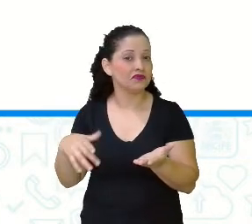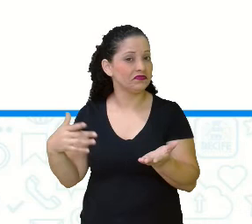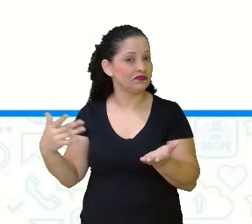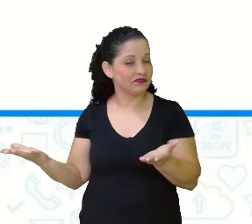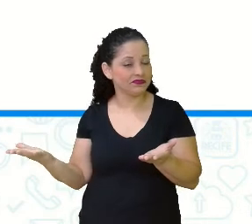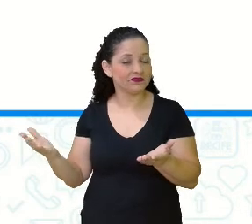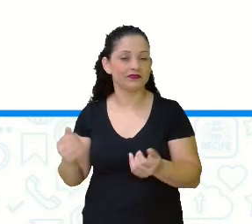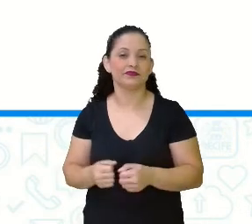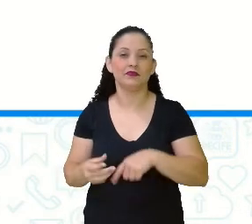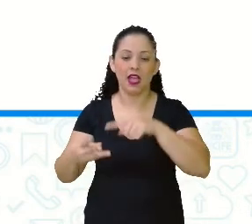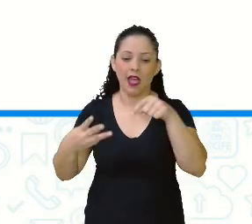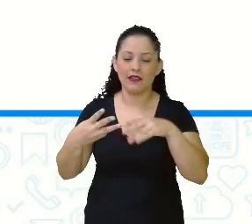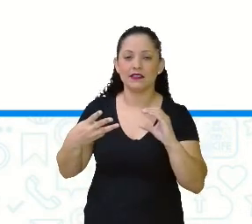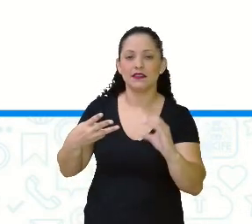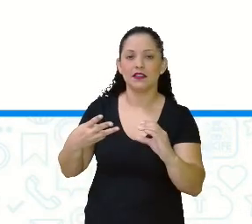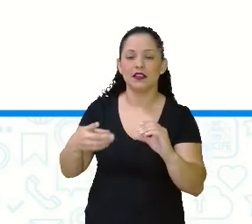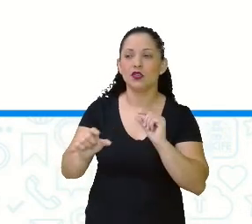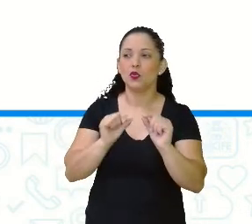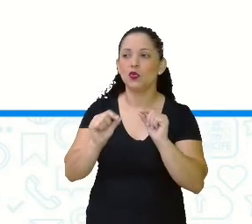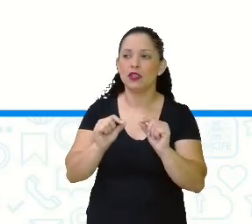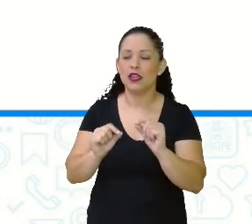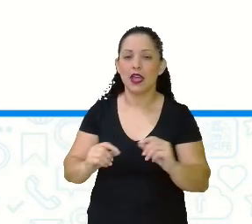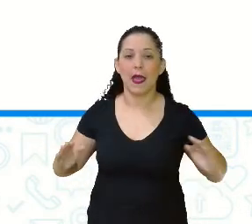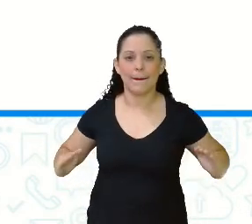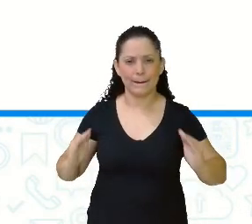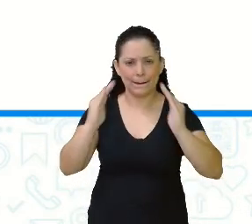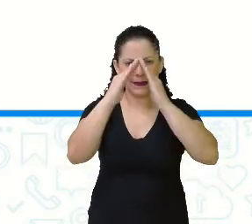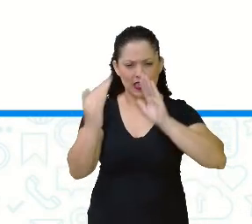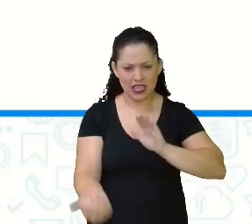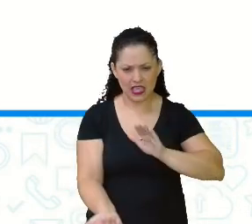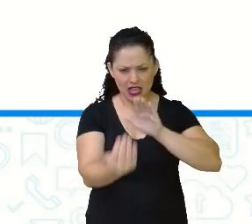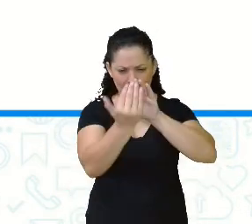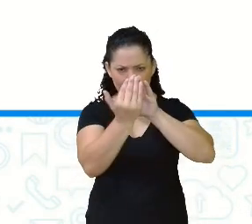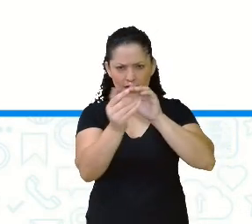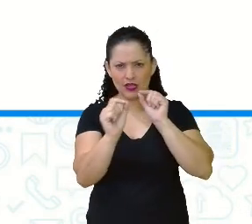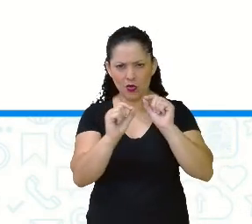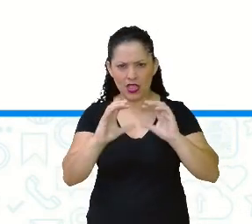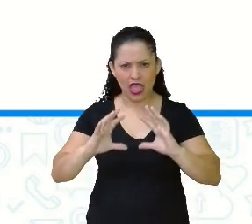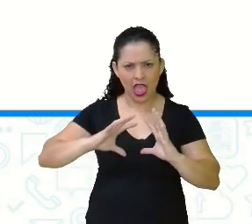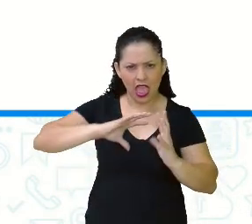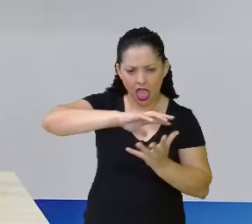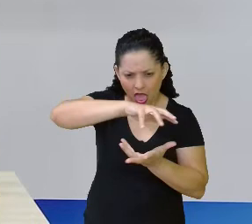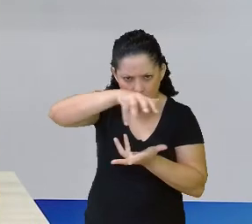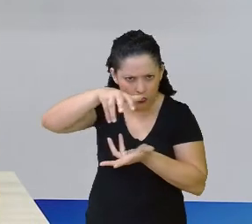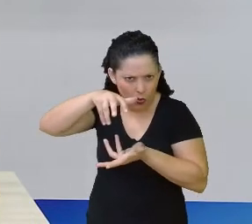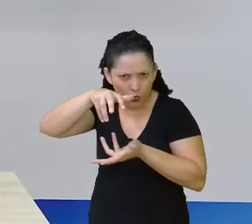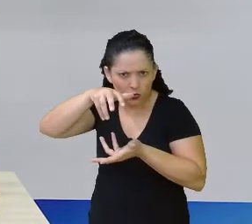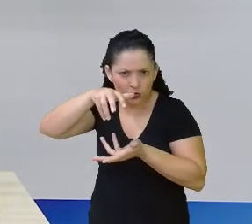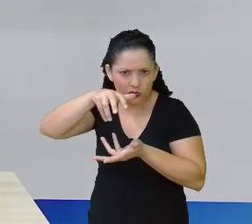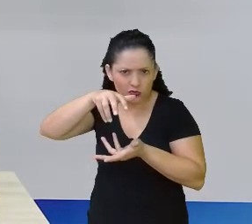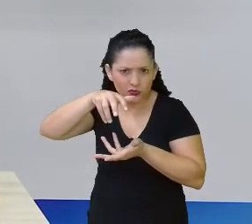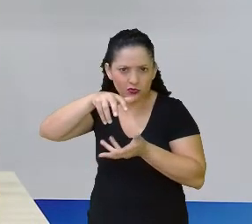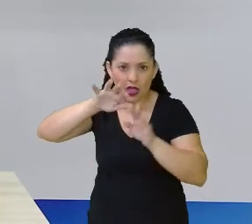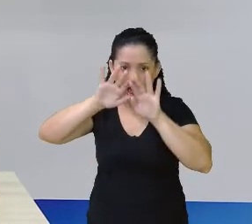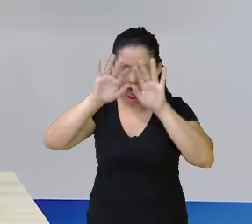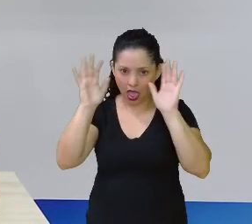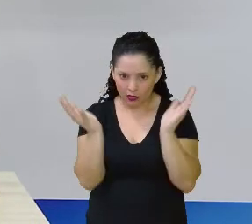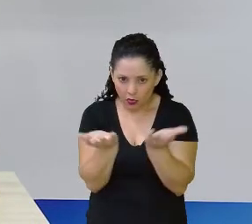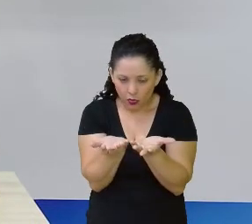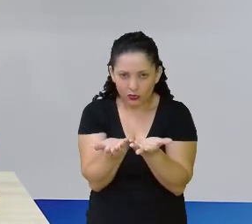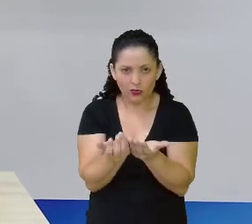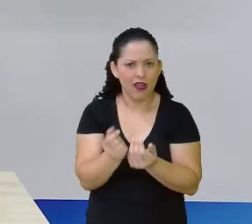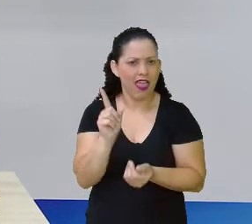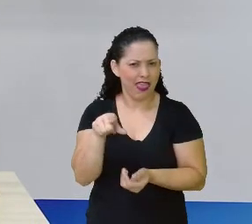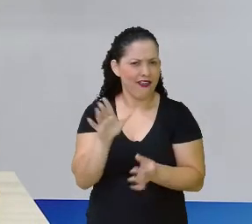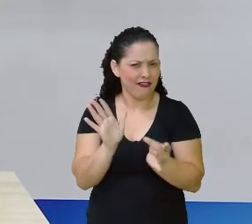E a letra C, pirâmides podem ser chamadas de corpos arredondados. Isso é real? Não sei, eu